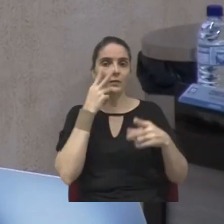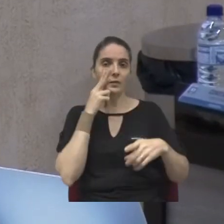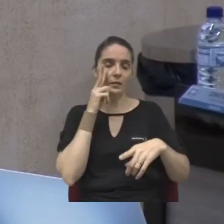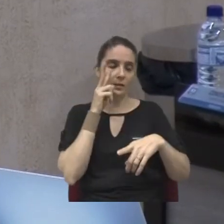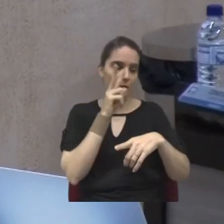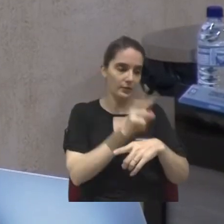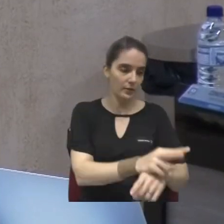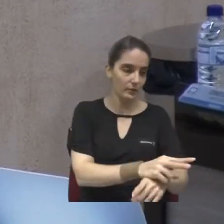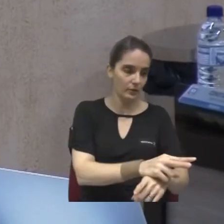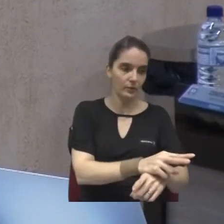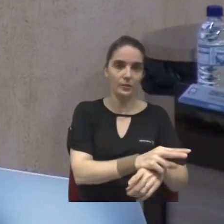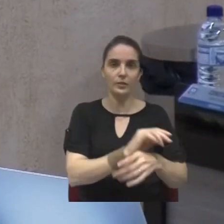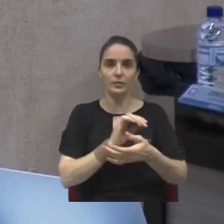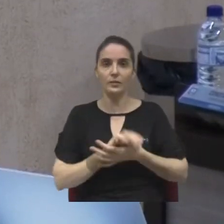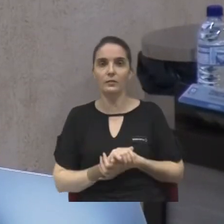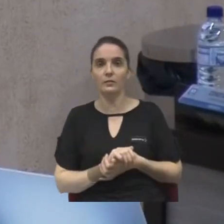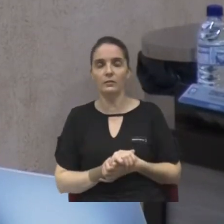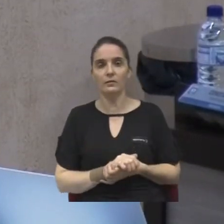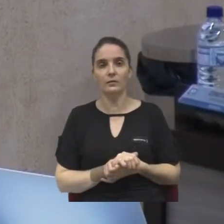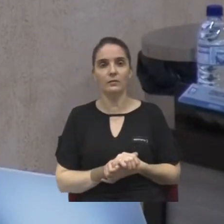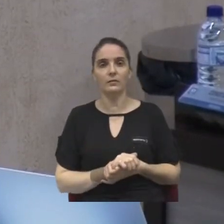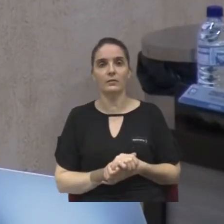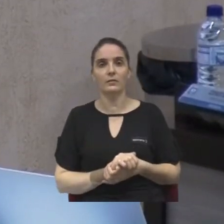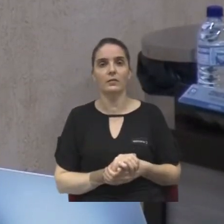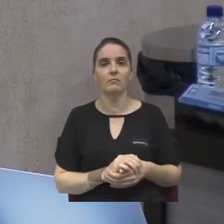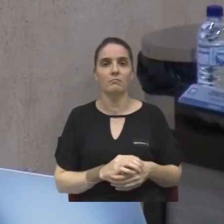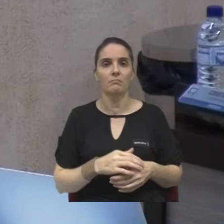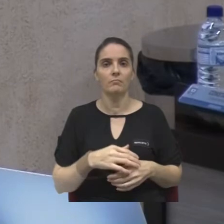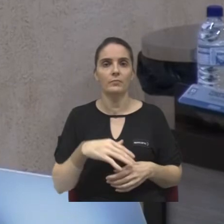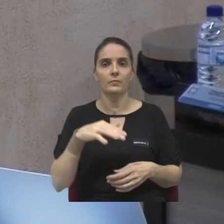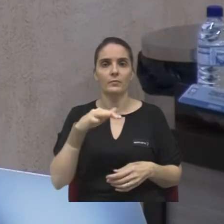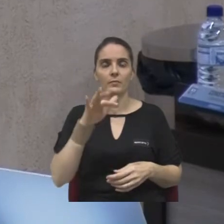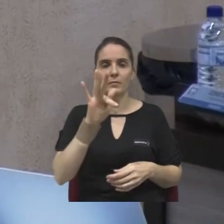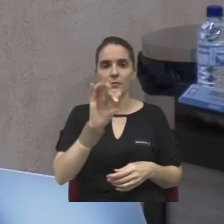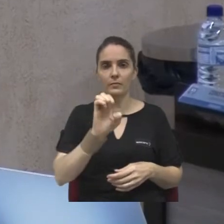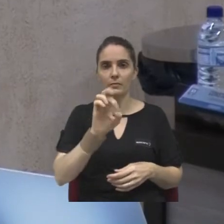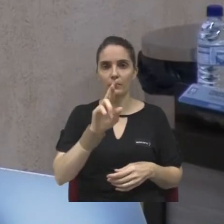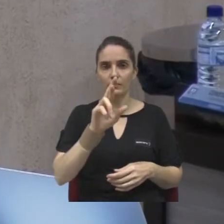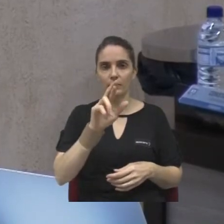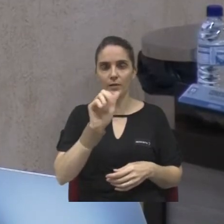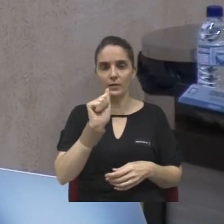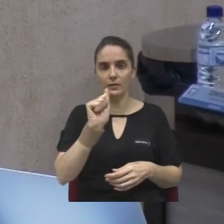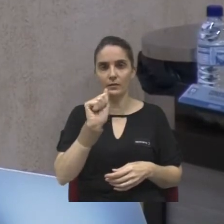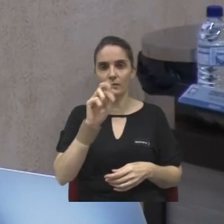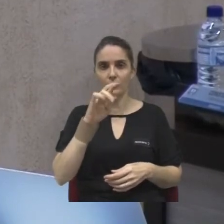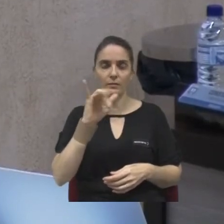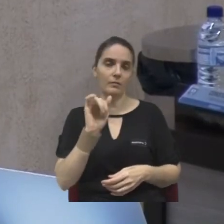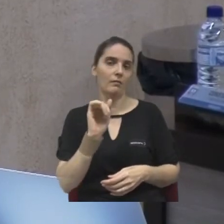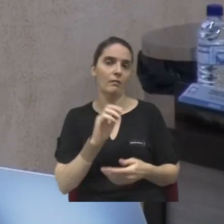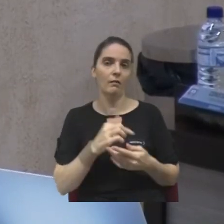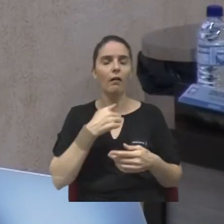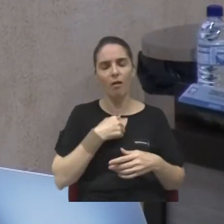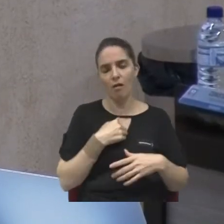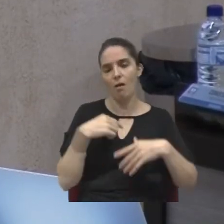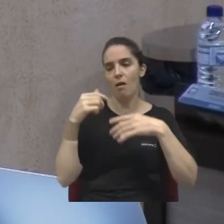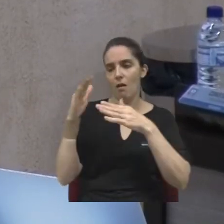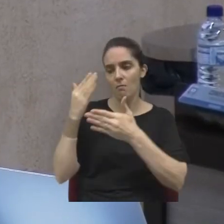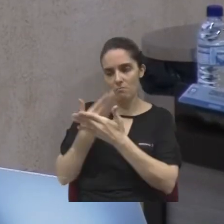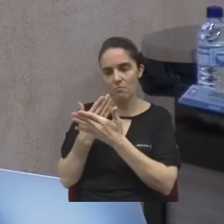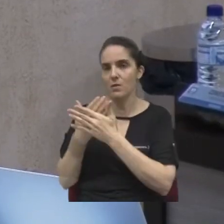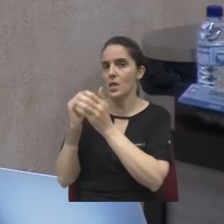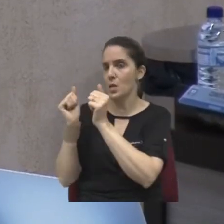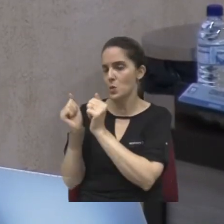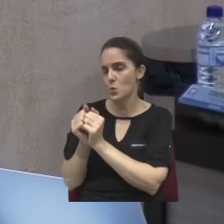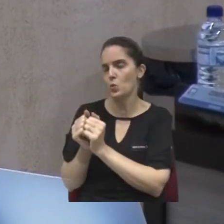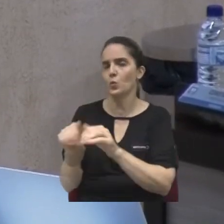estudamos juntos, e eu dei aula de legislação sanitária para os cursos técnicos do SENAC, então trabalhei